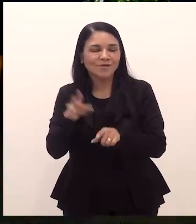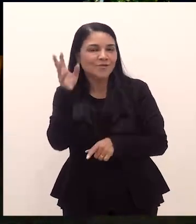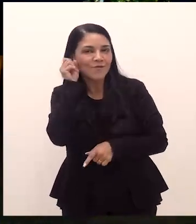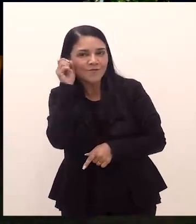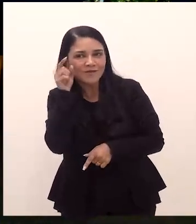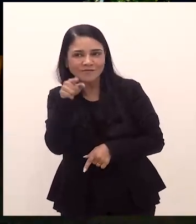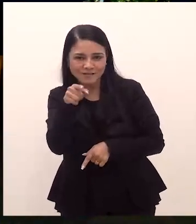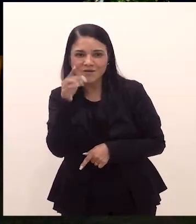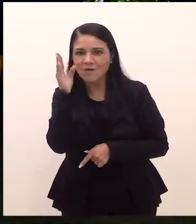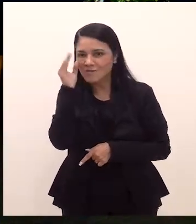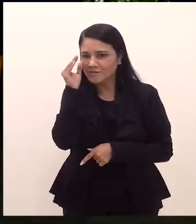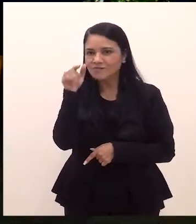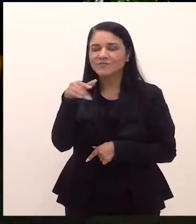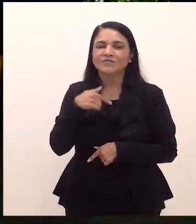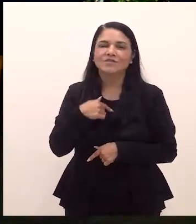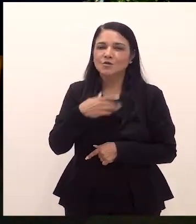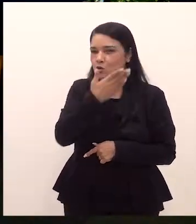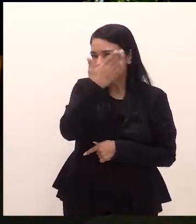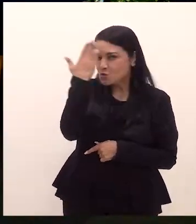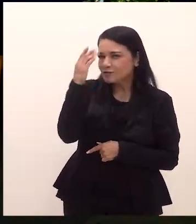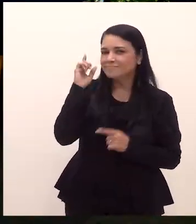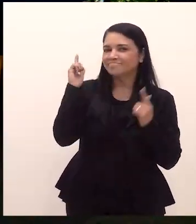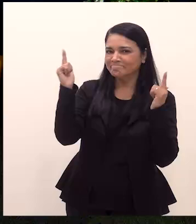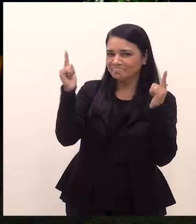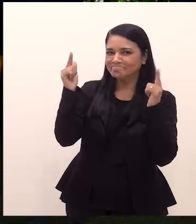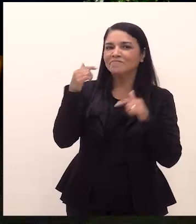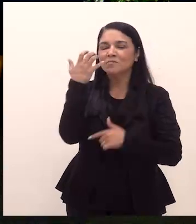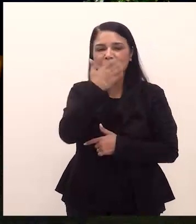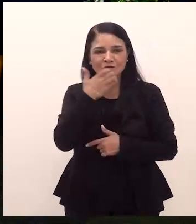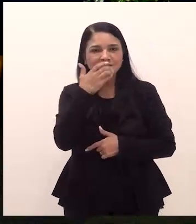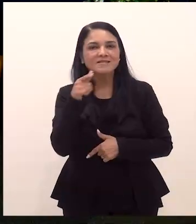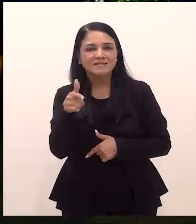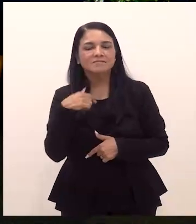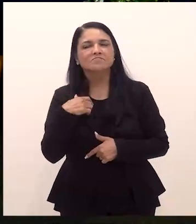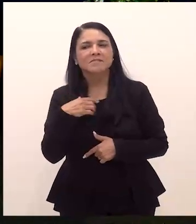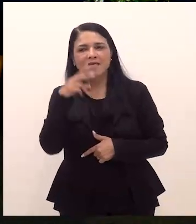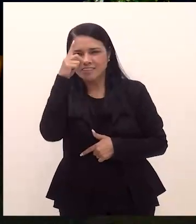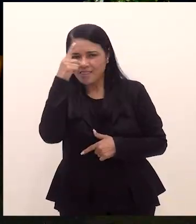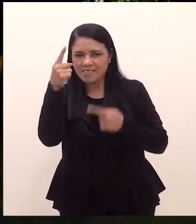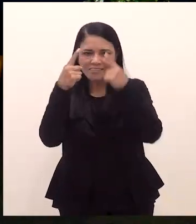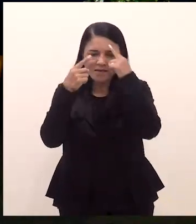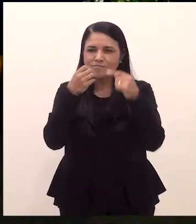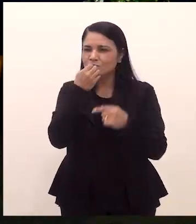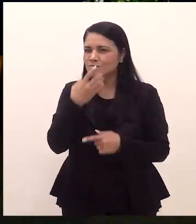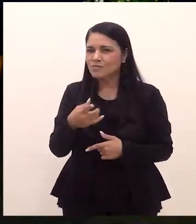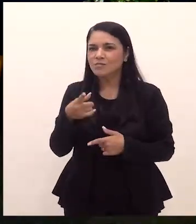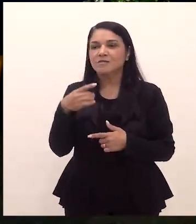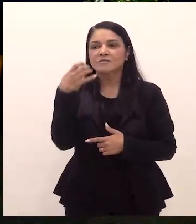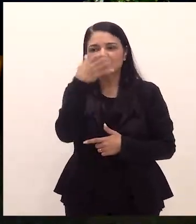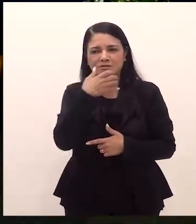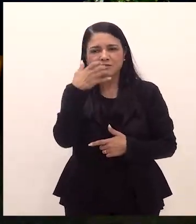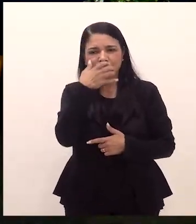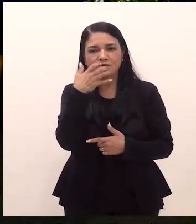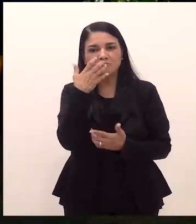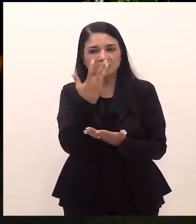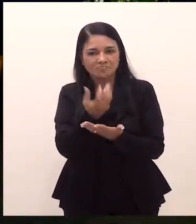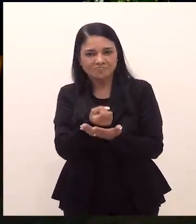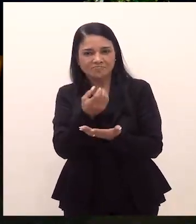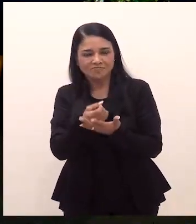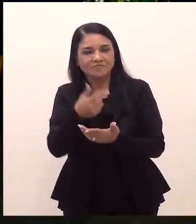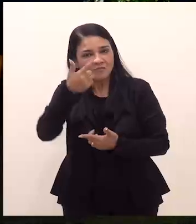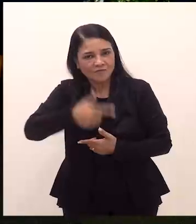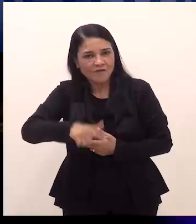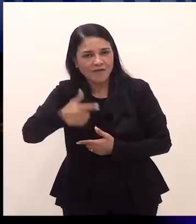tocar, mas ouvir e curtir a música. Essa ideia né? é boa. Essa ideia eu acho muito bacana. Inclusive, as músicas foram